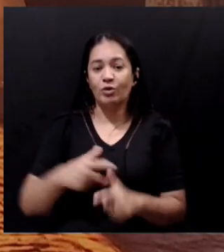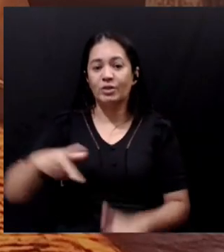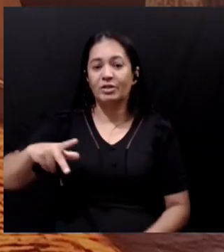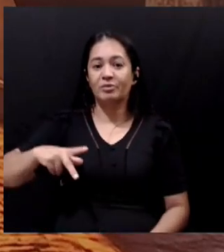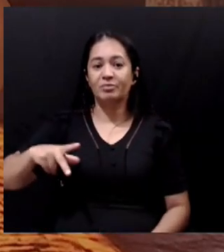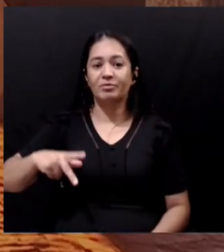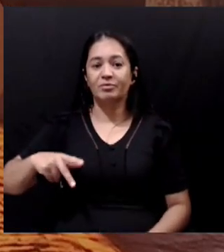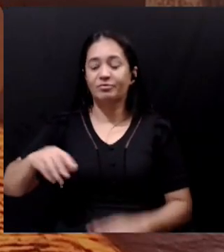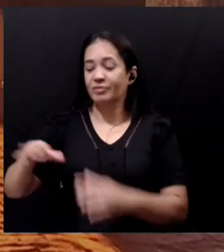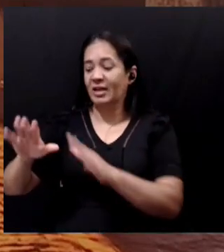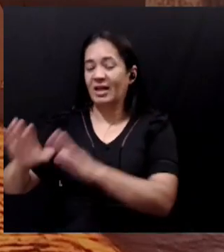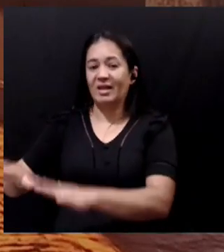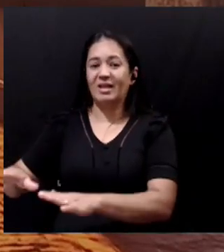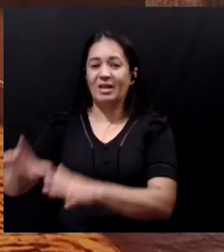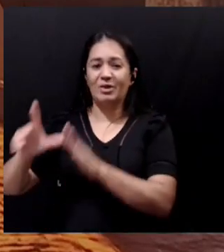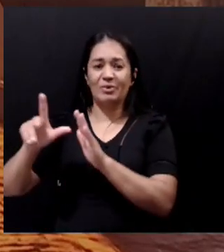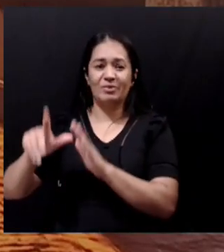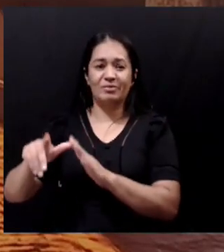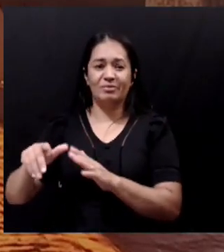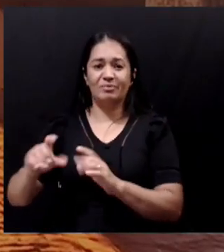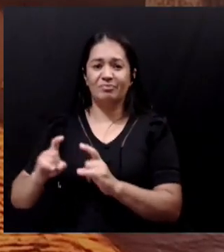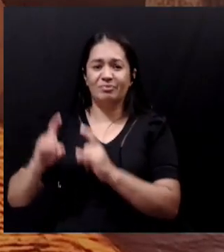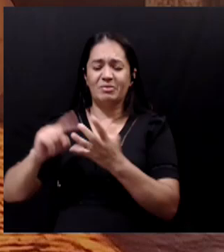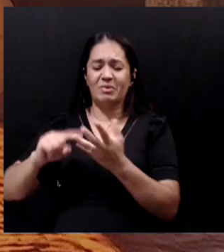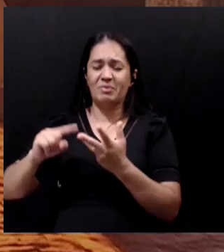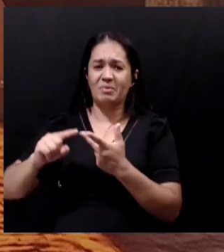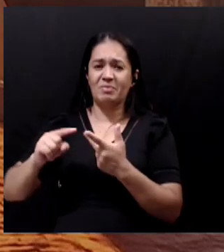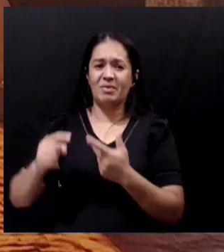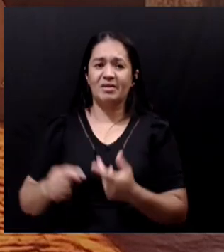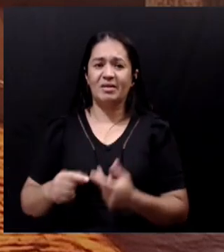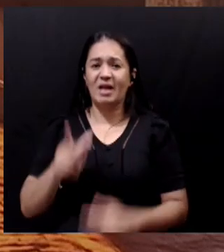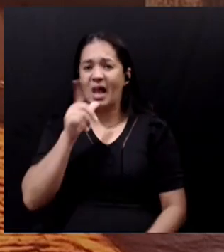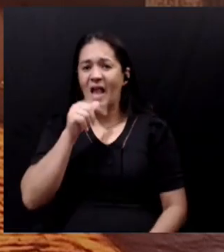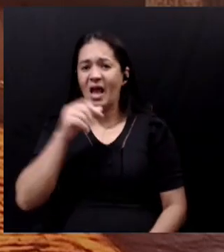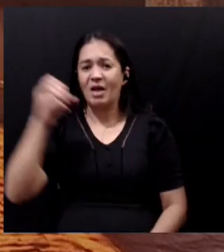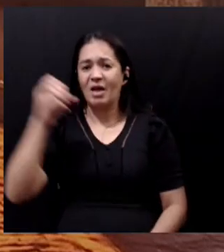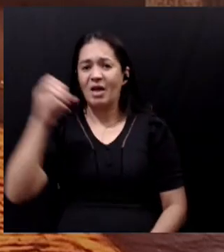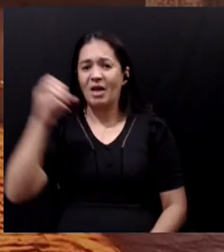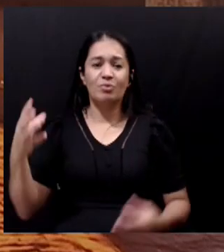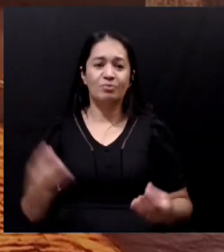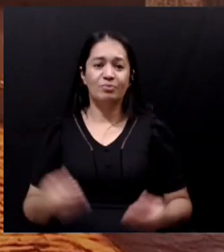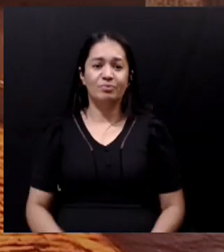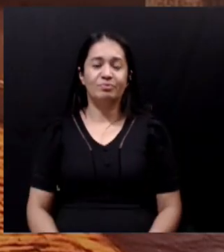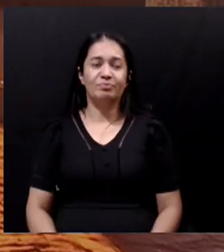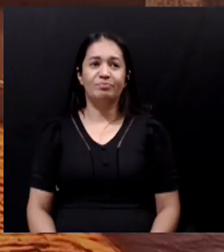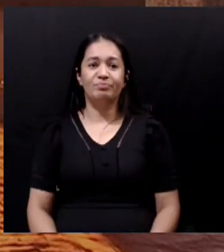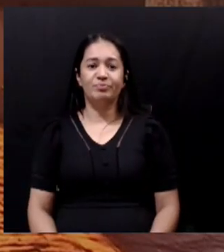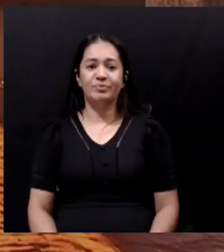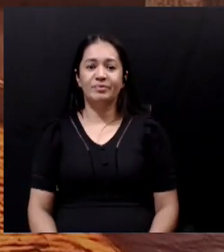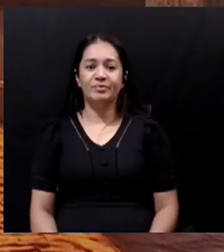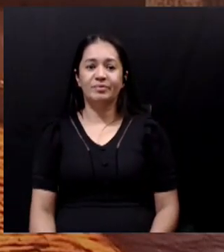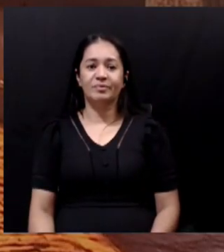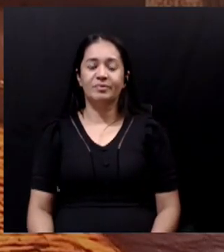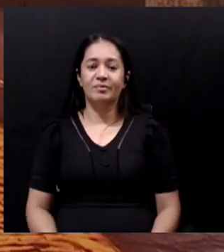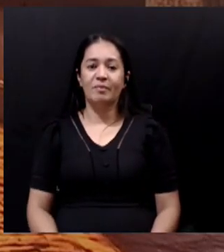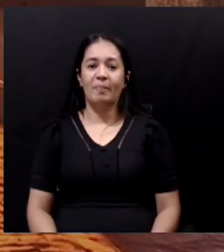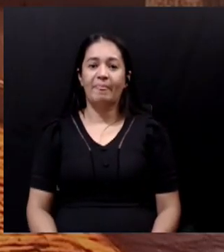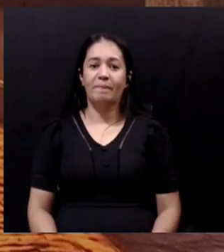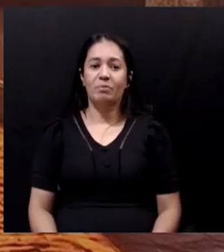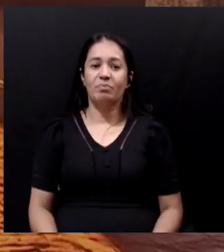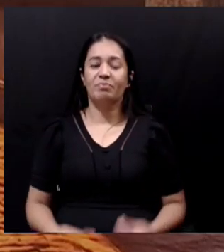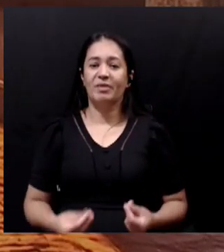atrasadas, né, condomínio, tudo, água, luz. Foi uma prova assim bem